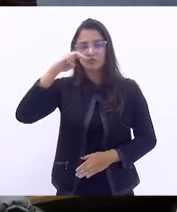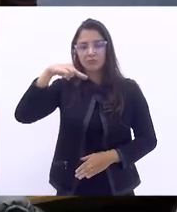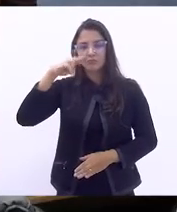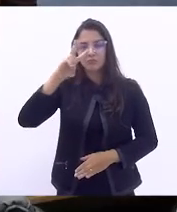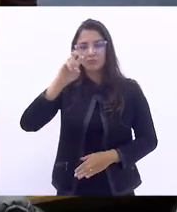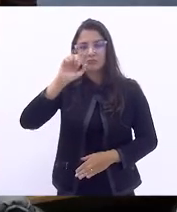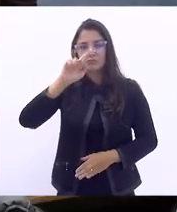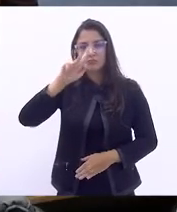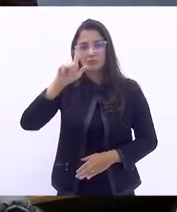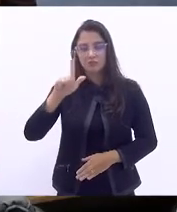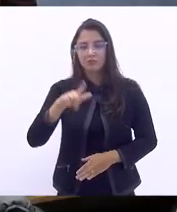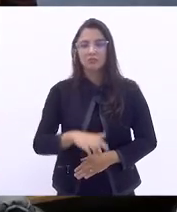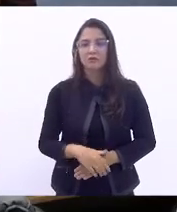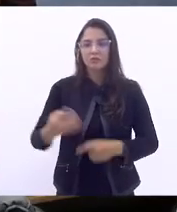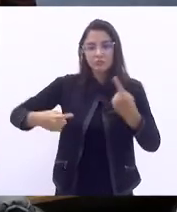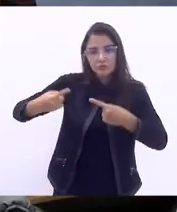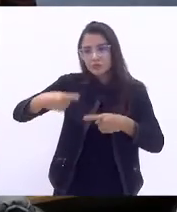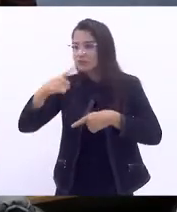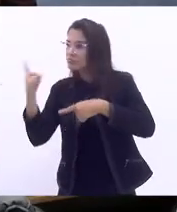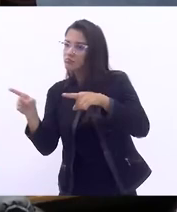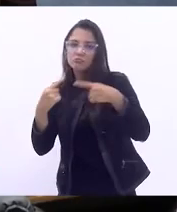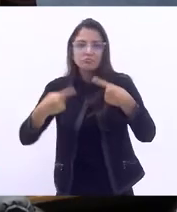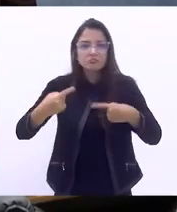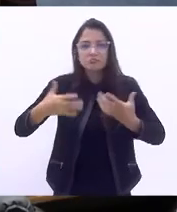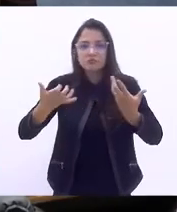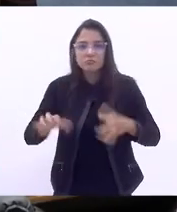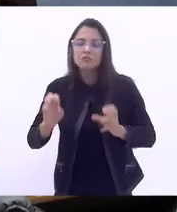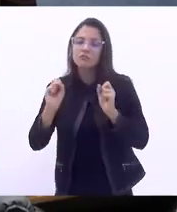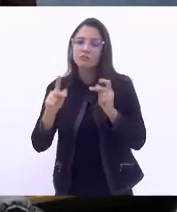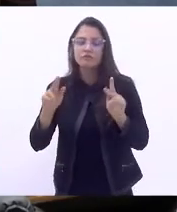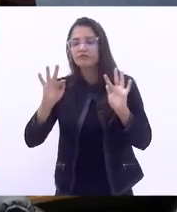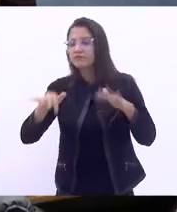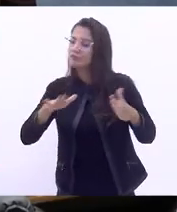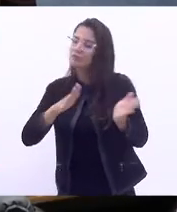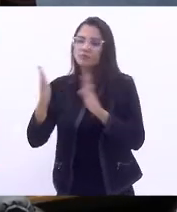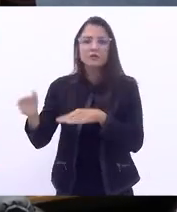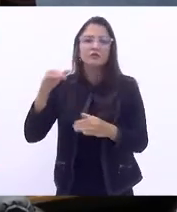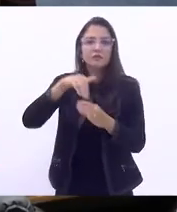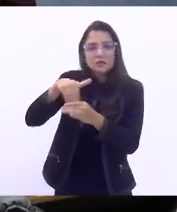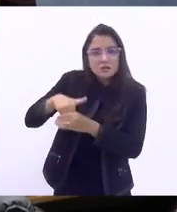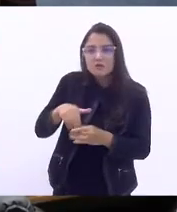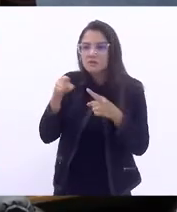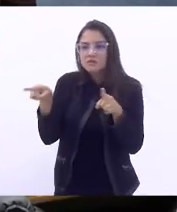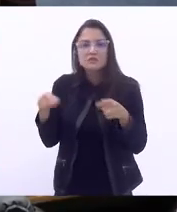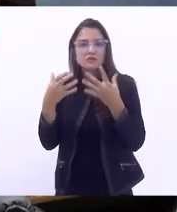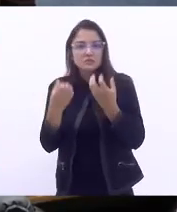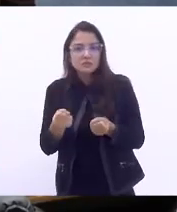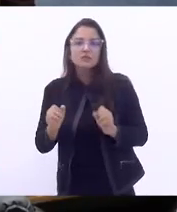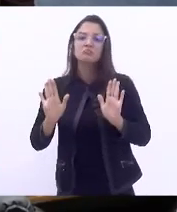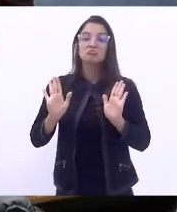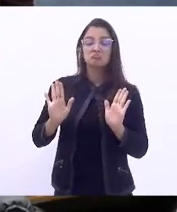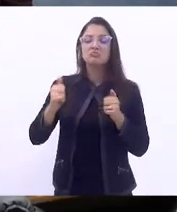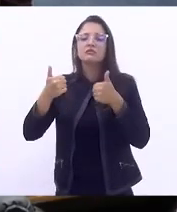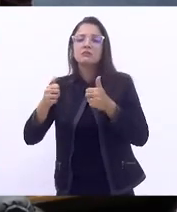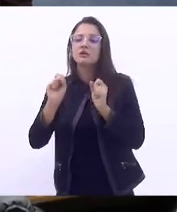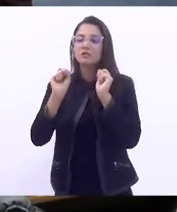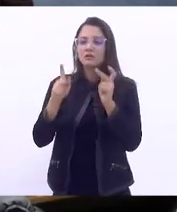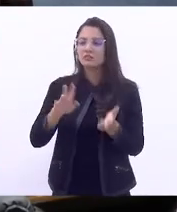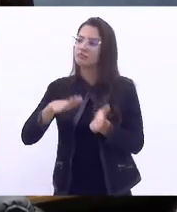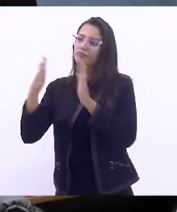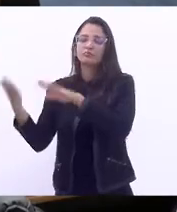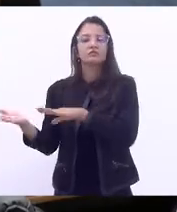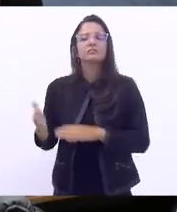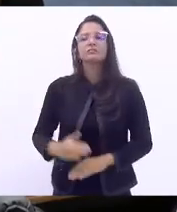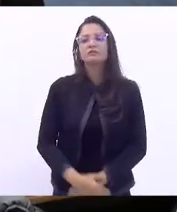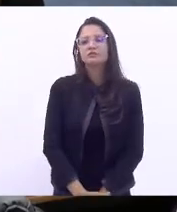Em discussão, não havendo quem queira discutir, encerrada a discussão, em votação. Se os que aprovam, permaneçam como estão, aprovado, vai à